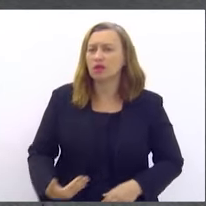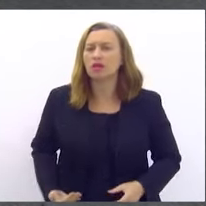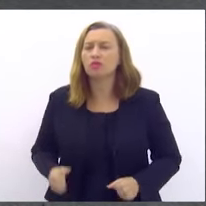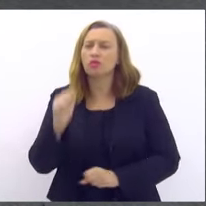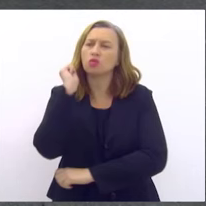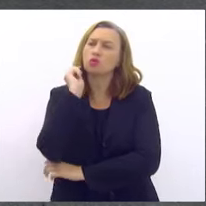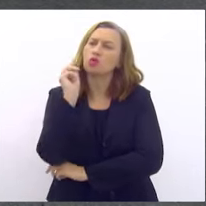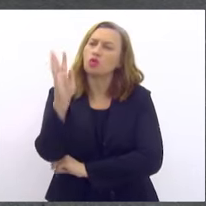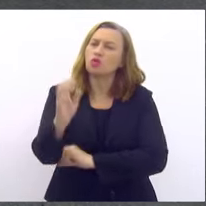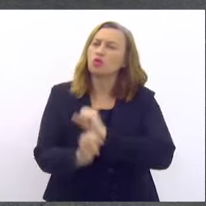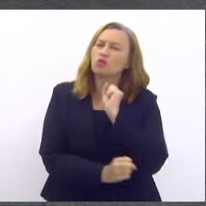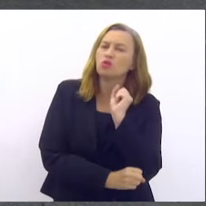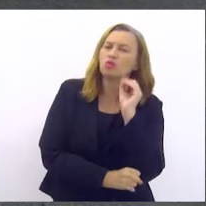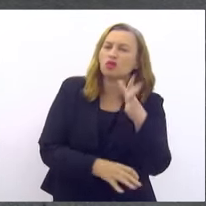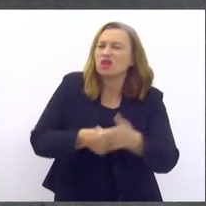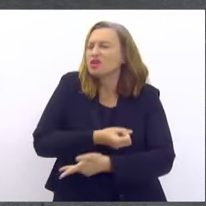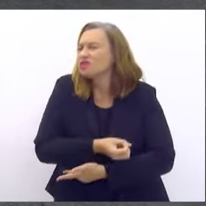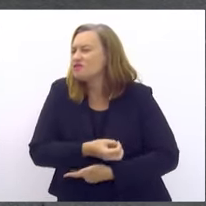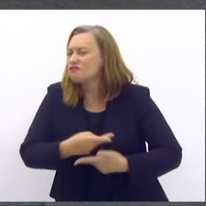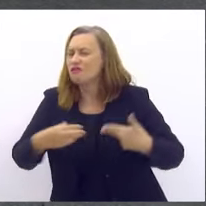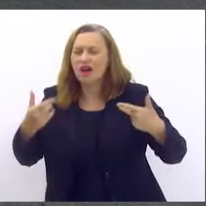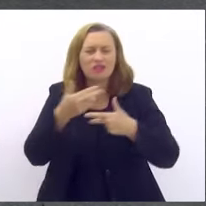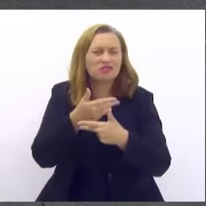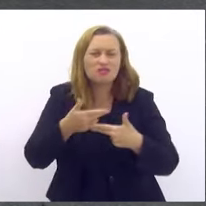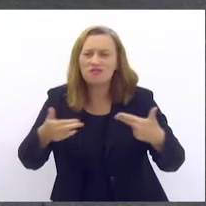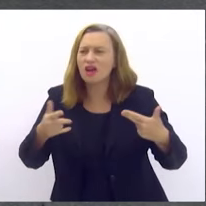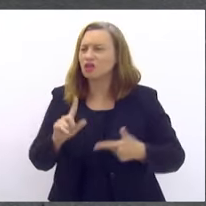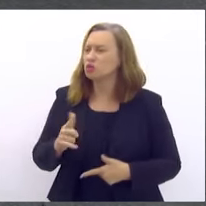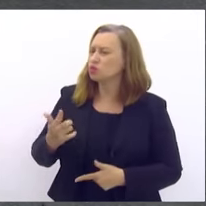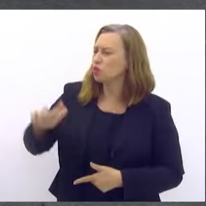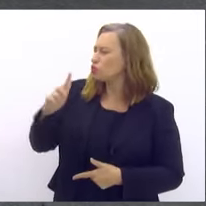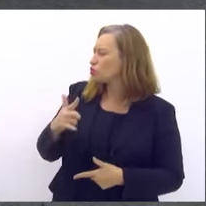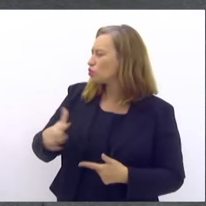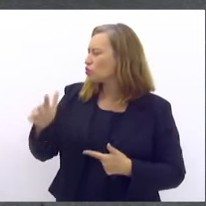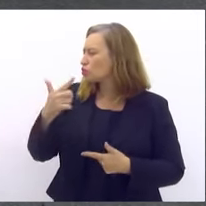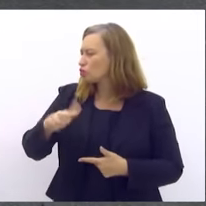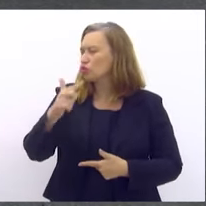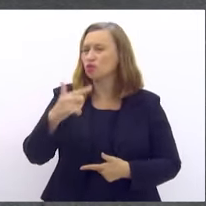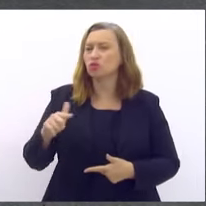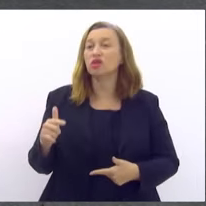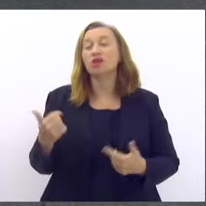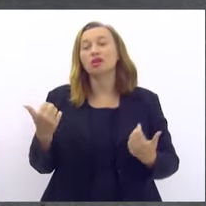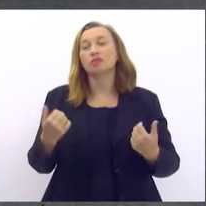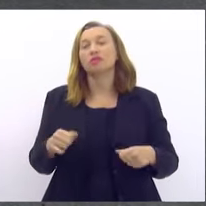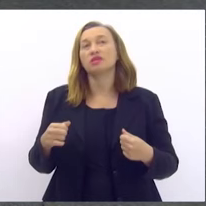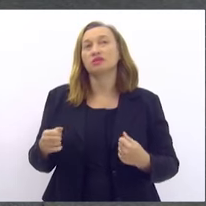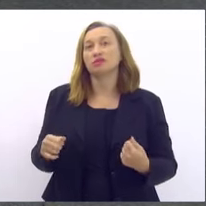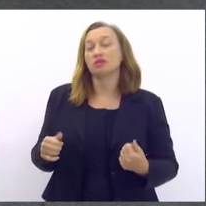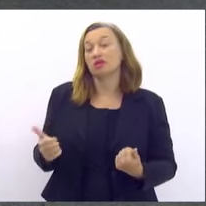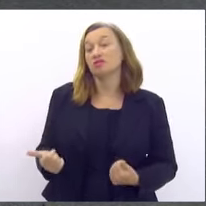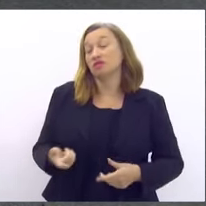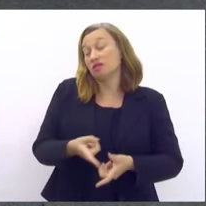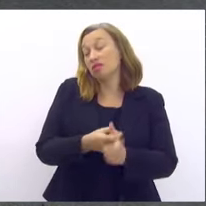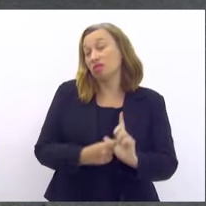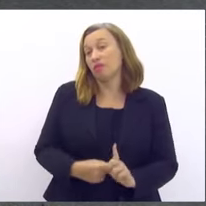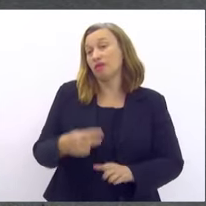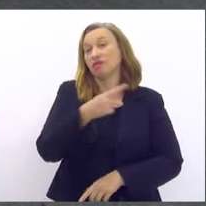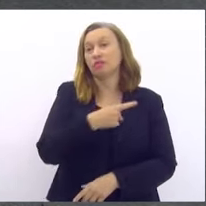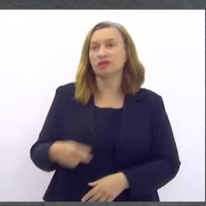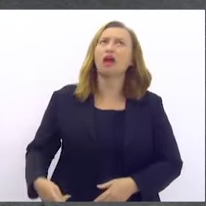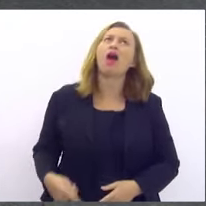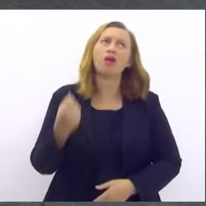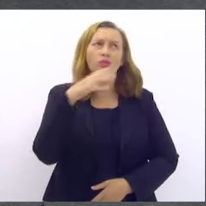ambiente e tantos e tantos e tantos outros aspectos que a gente fica dependendo sempre do presidente de plantão Ah é o bolsonaro